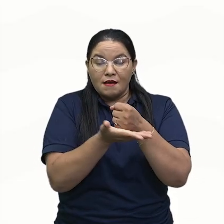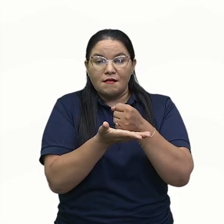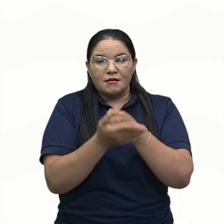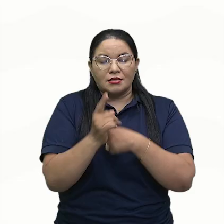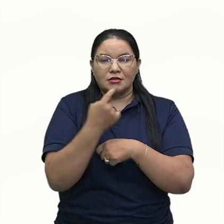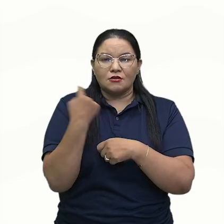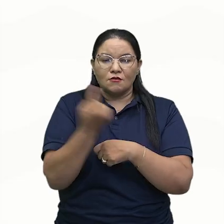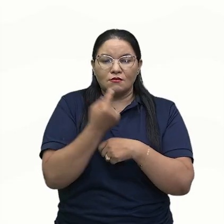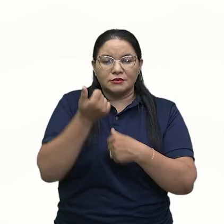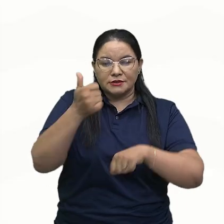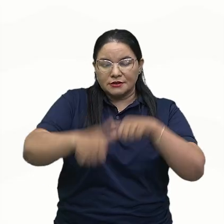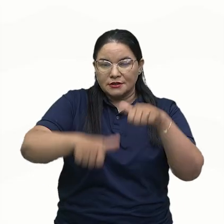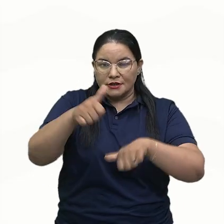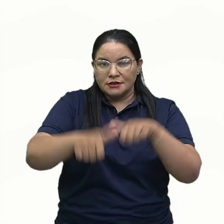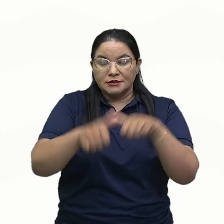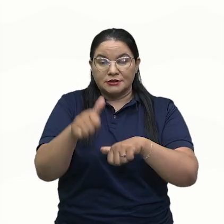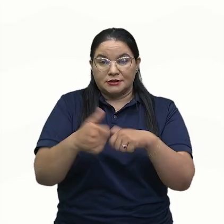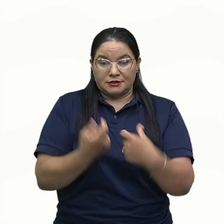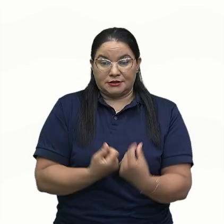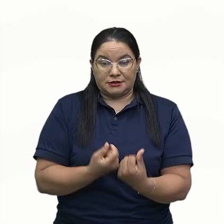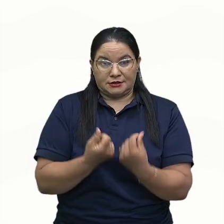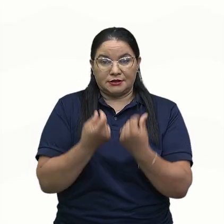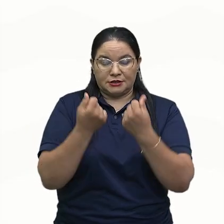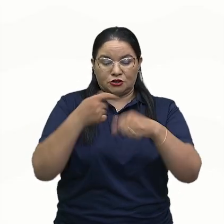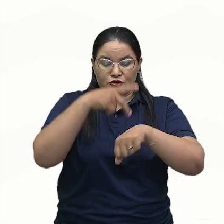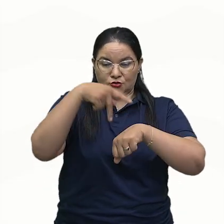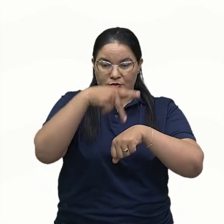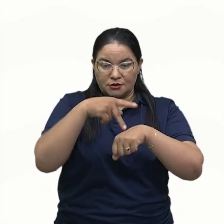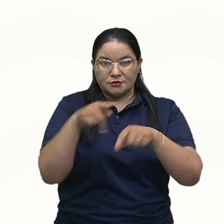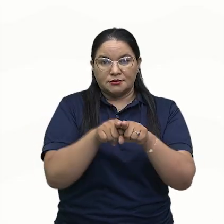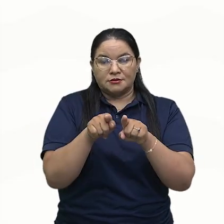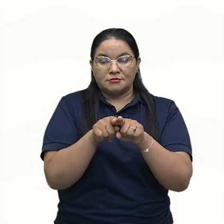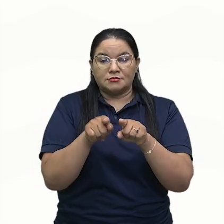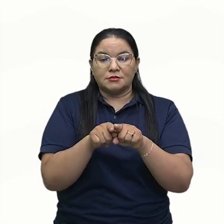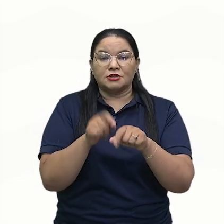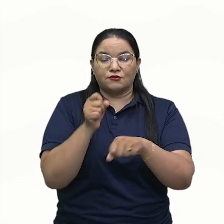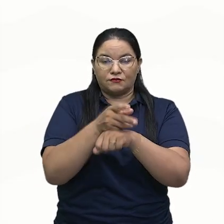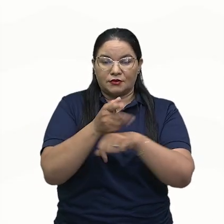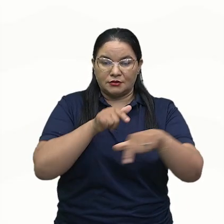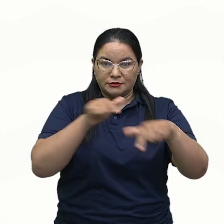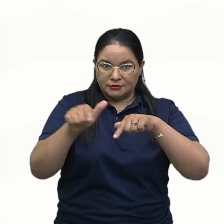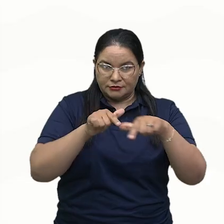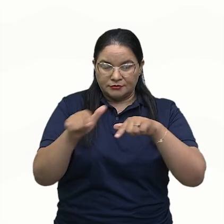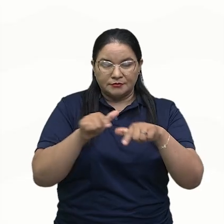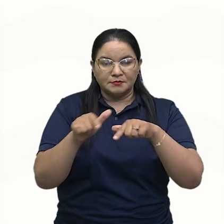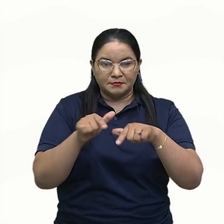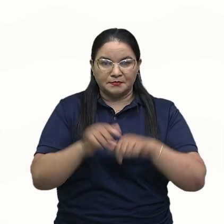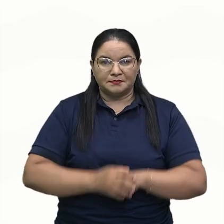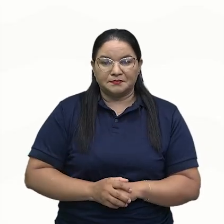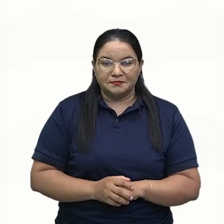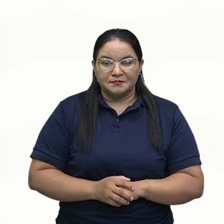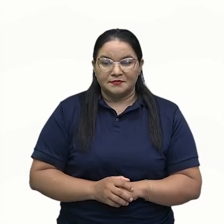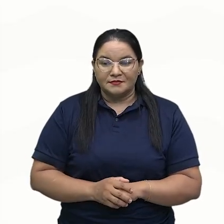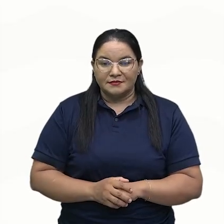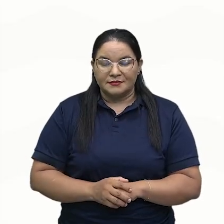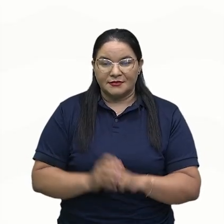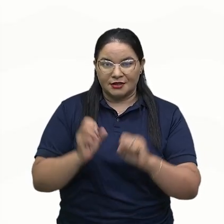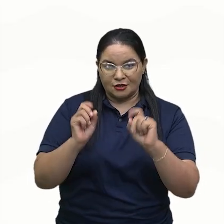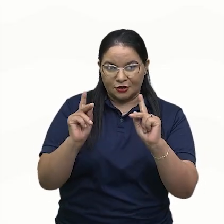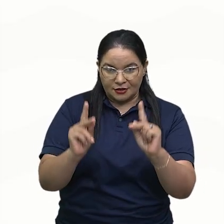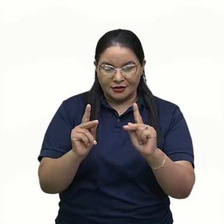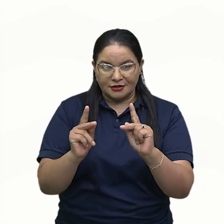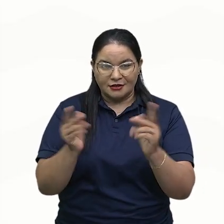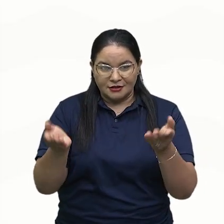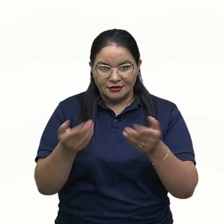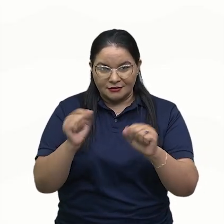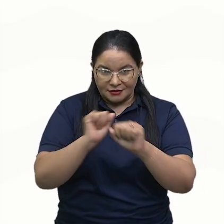gente analisar a riqueza gerada em um país, os empregos também que são gerados. Tudo bem? Até aqui tá